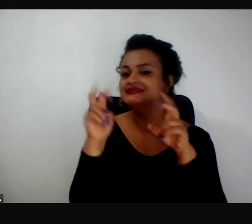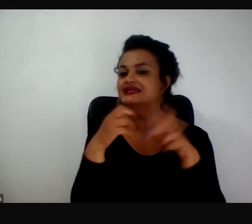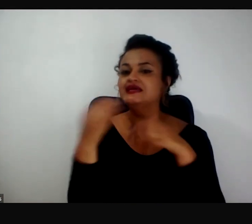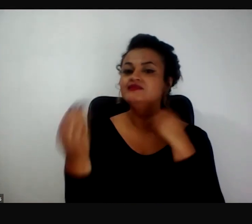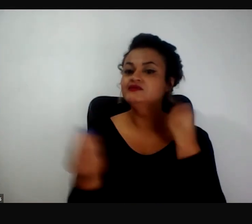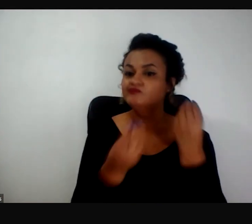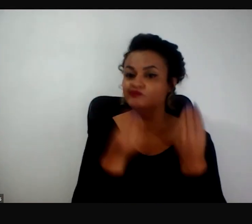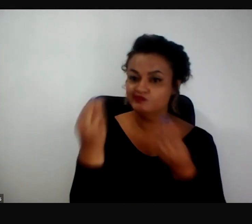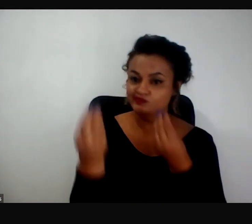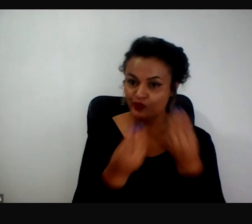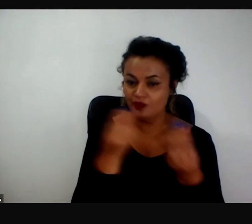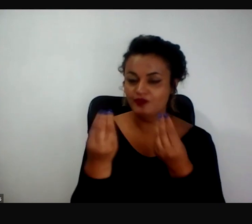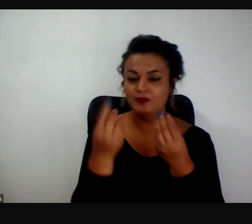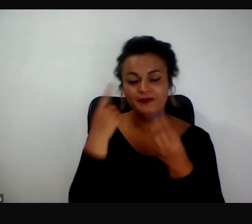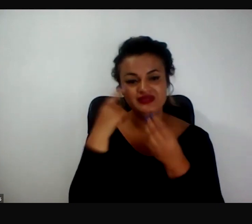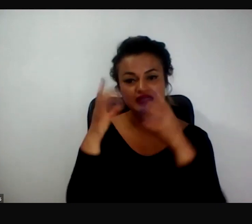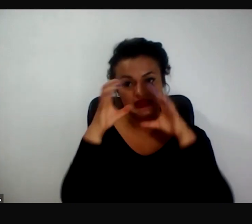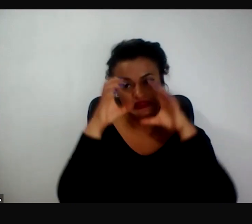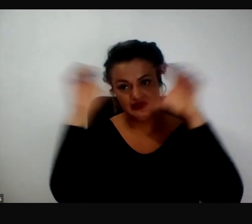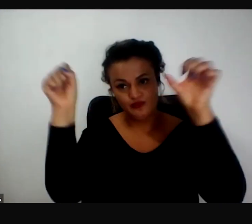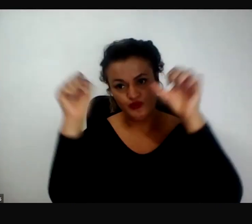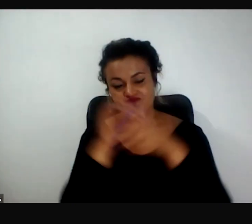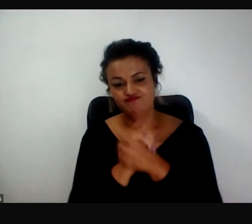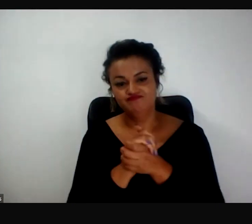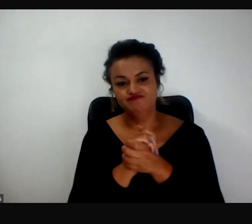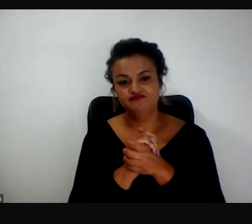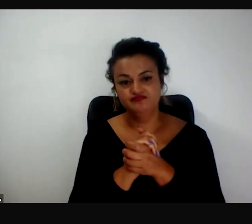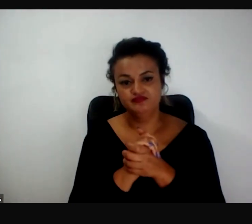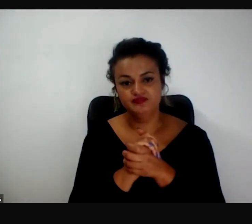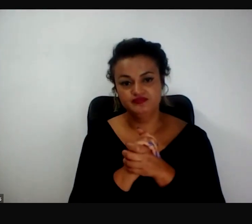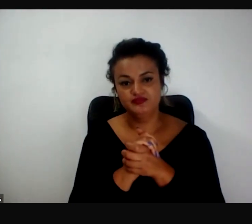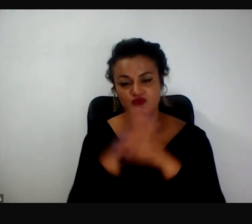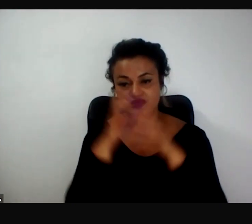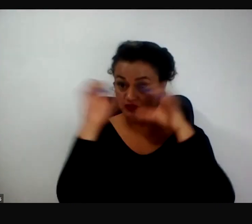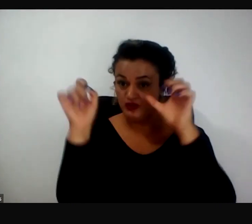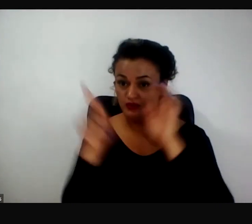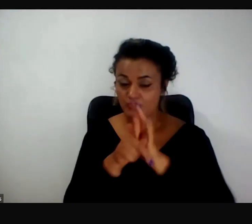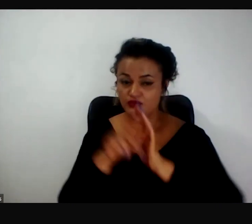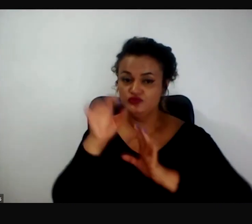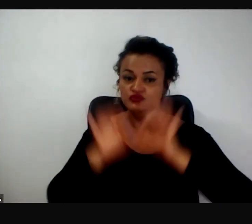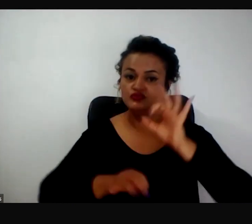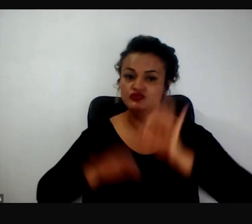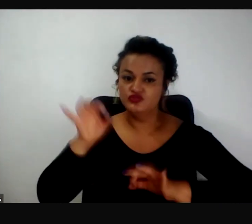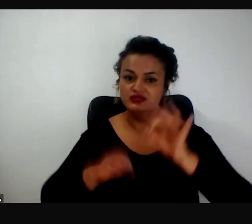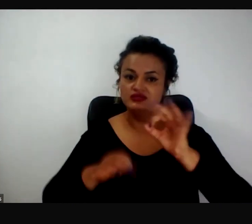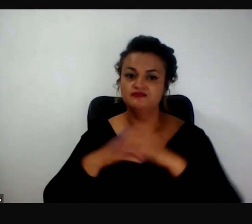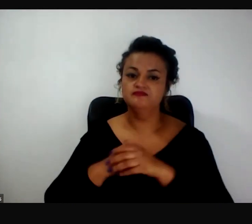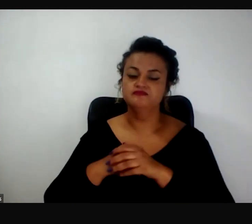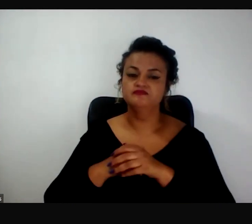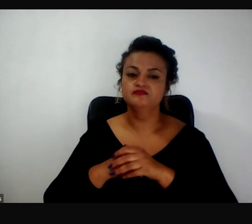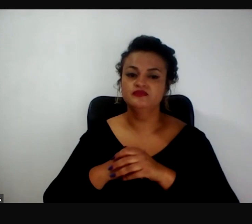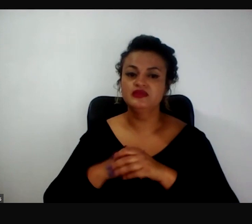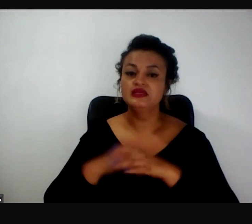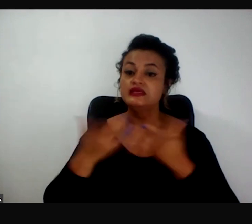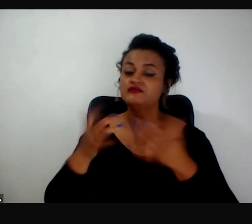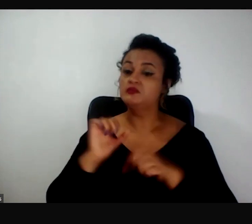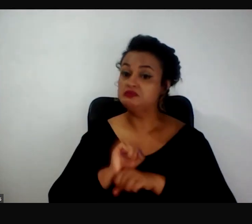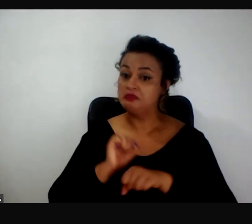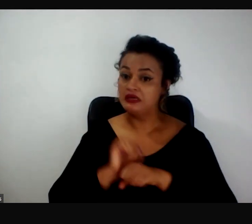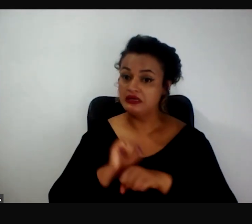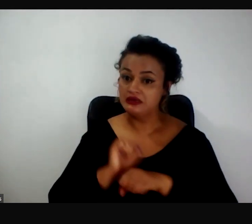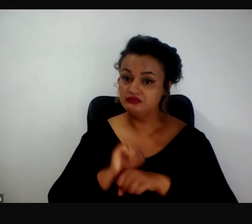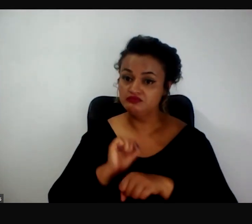ao Tribunal de Luxemburgo, o Tribunal de Justiça da União Europeia. Aguardar